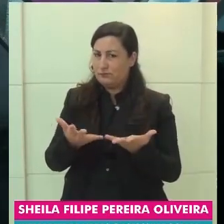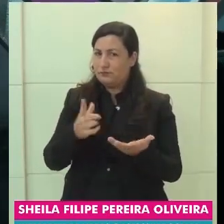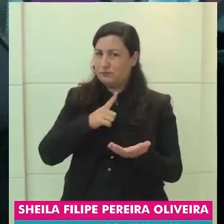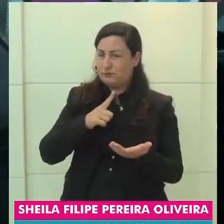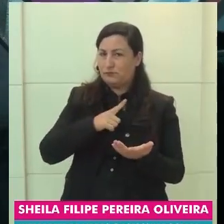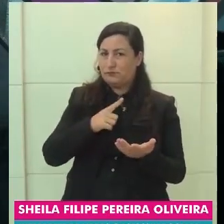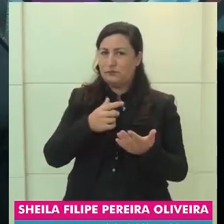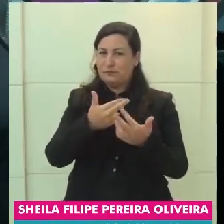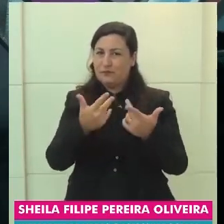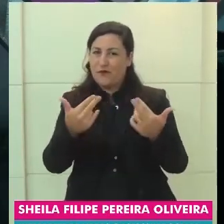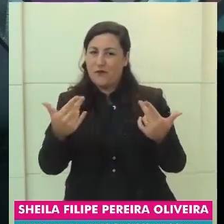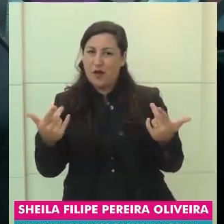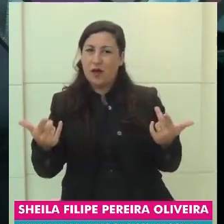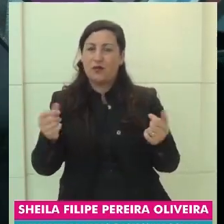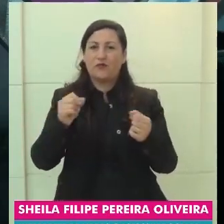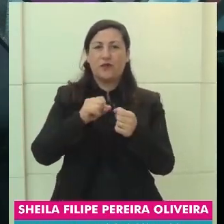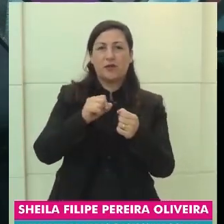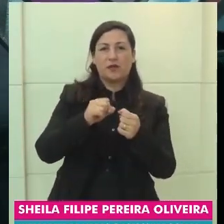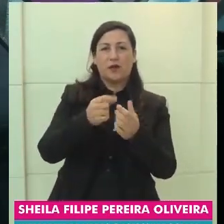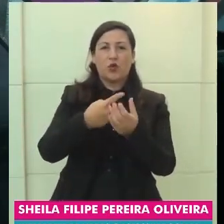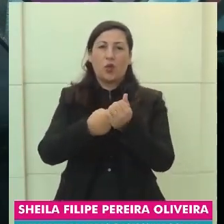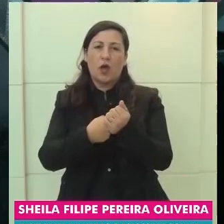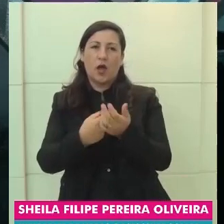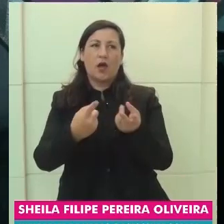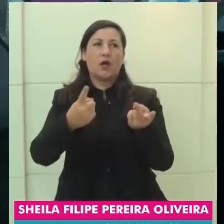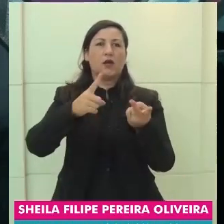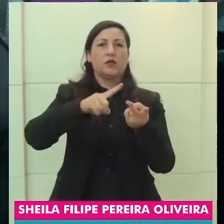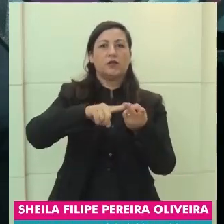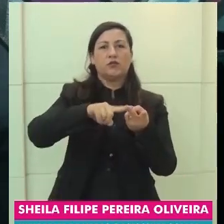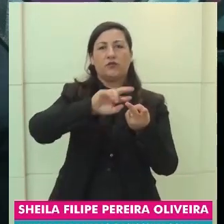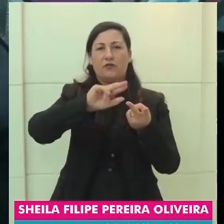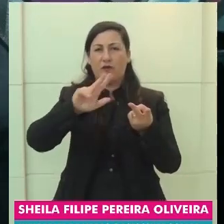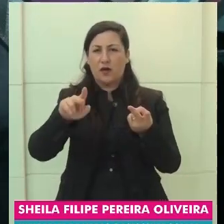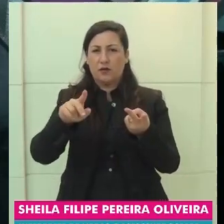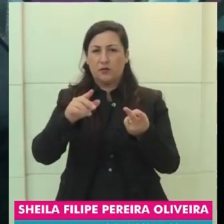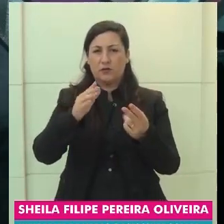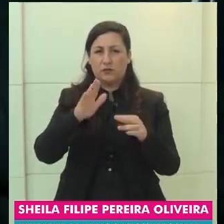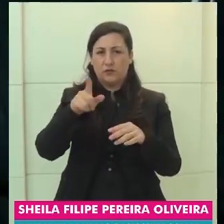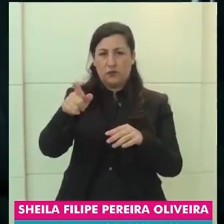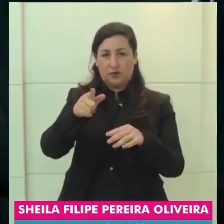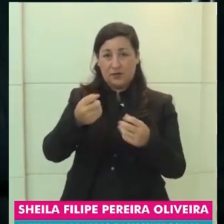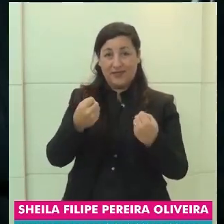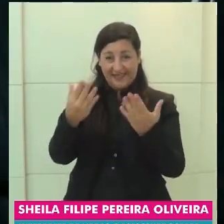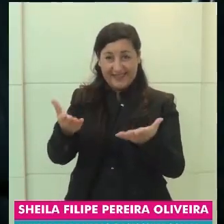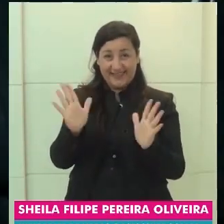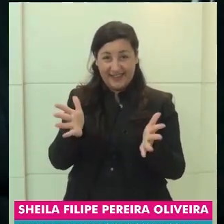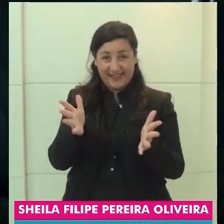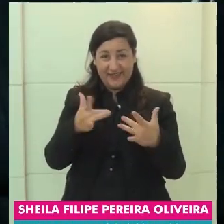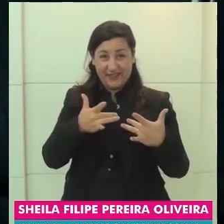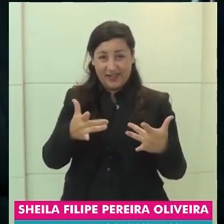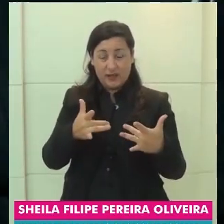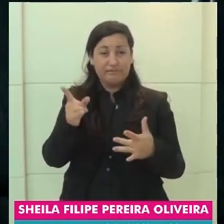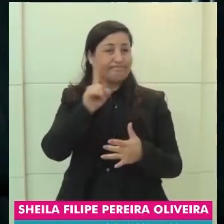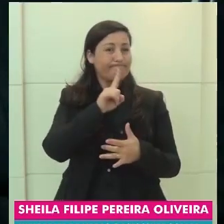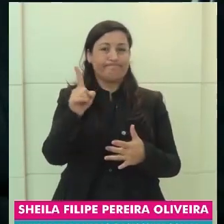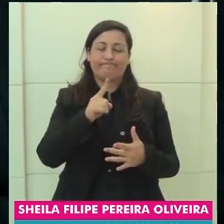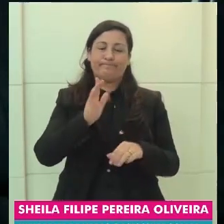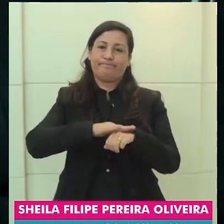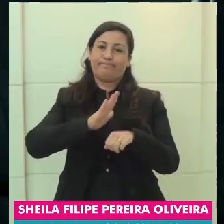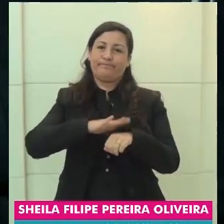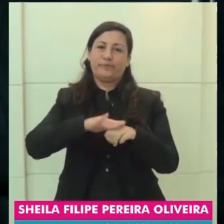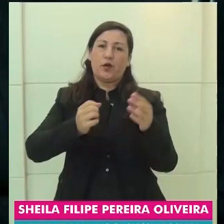Esses insumos para fazer o cachorro quente e tal? Não, não, a gente adquire tudo.